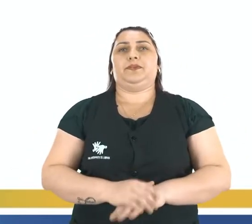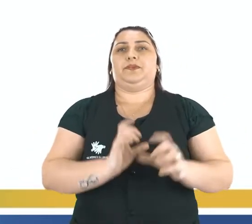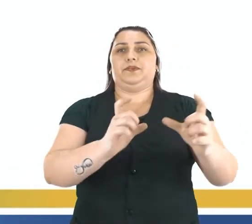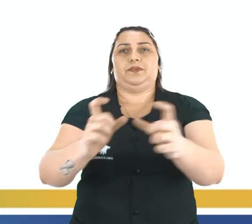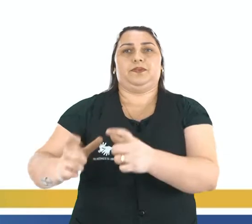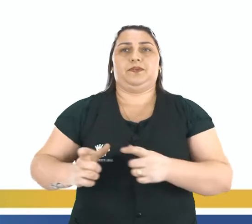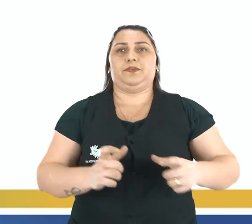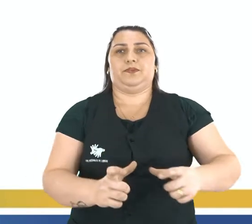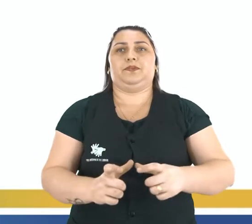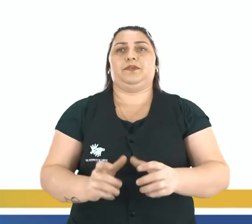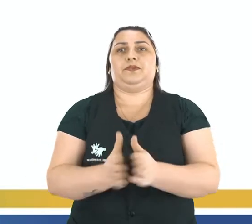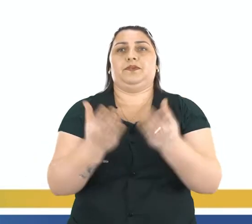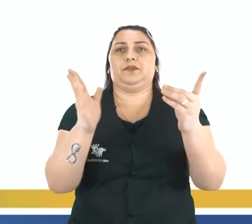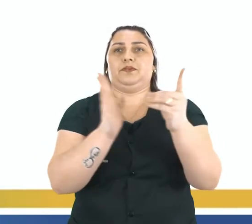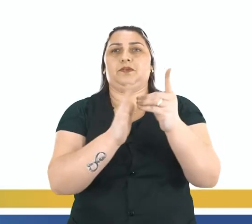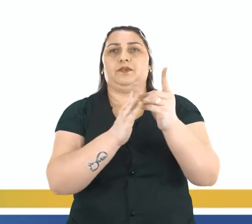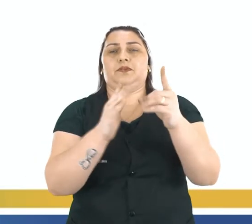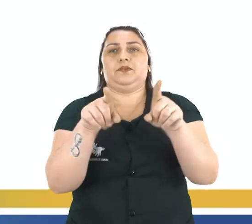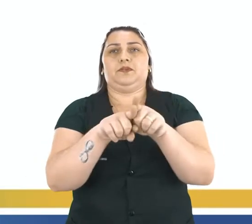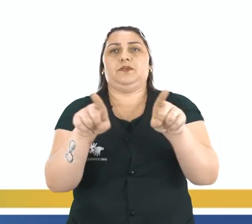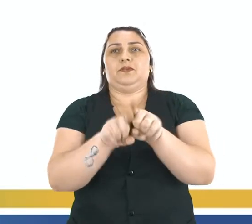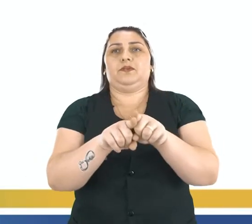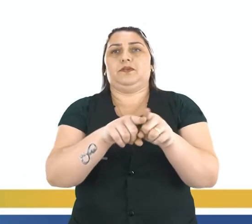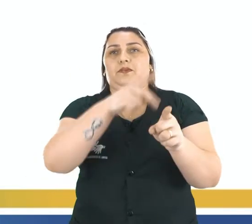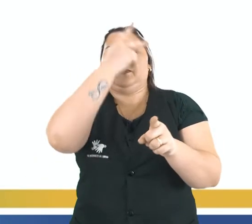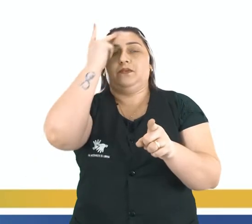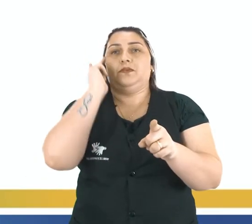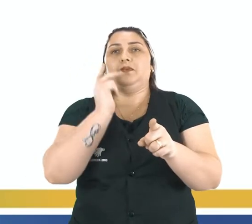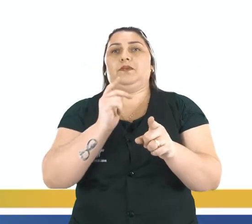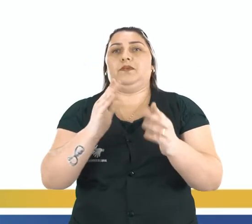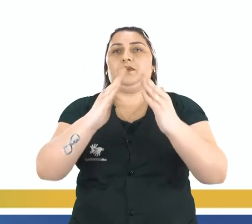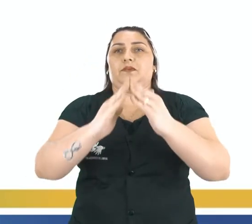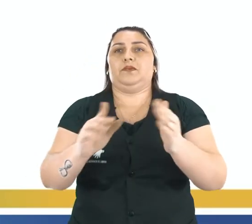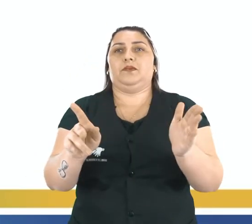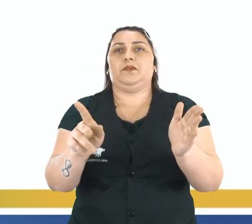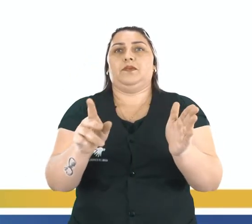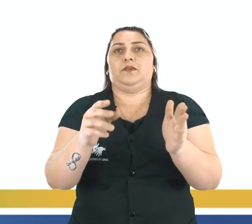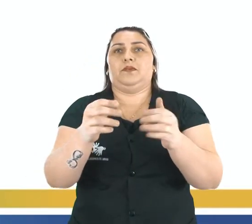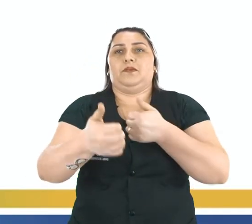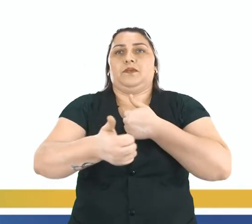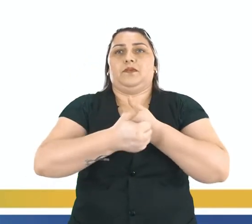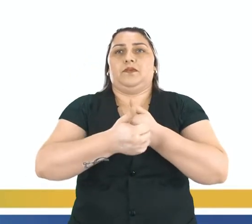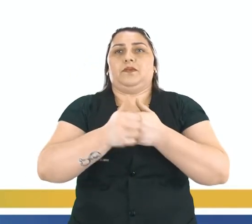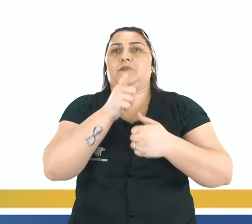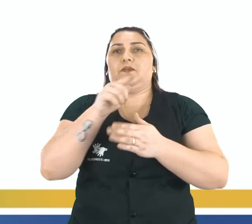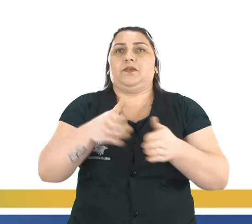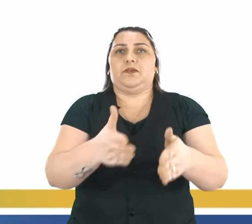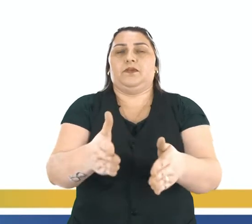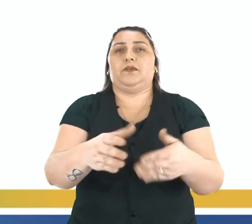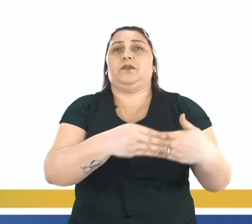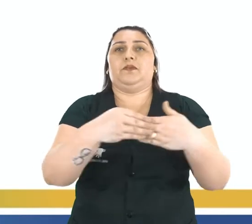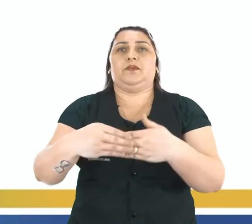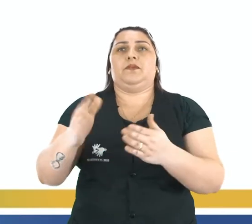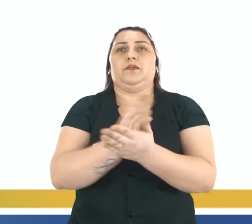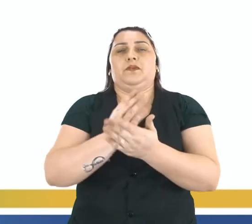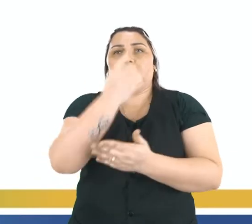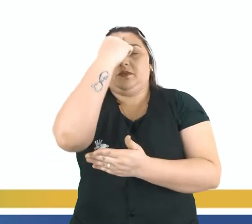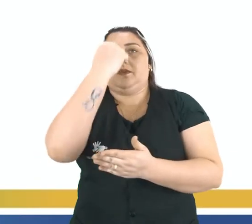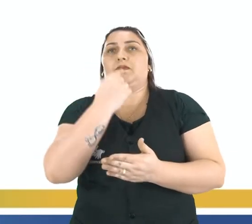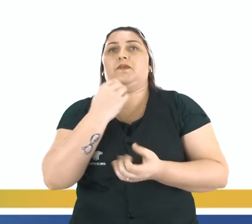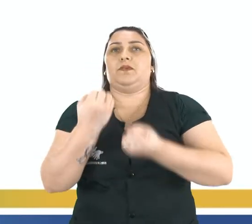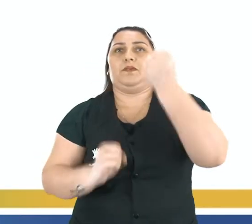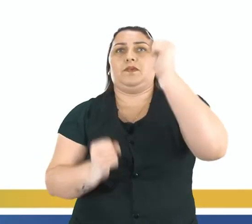nesses lugares, como os povos indígenas e também ribeirinhos. Certo? E aí eu trouxe algumas imagens dessa industrialização. Tem